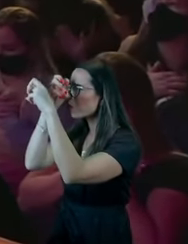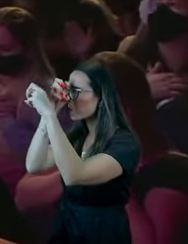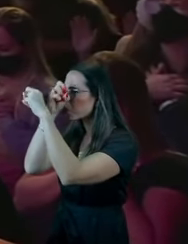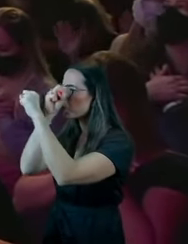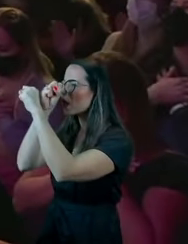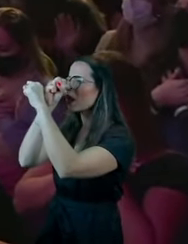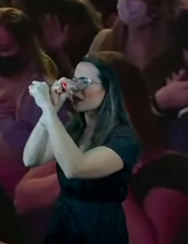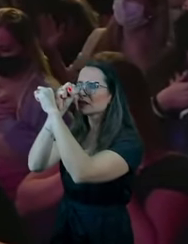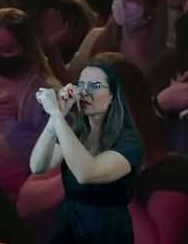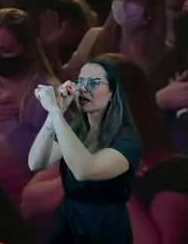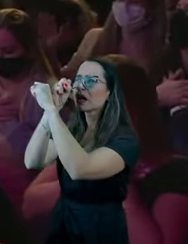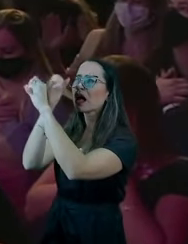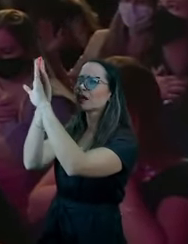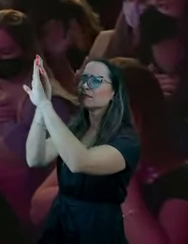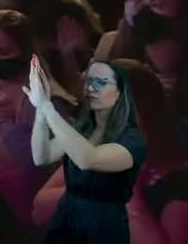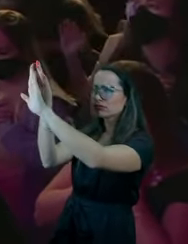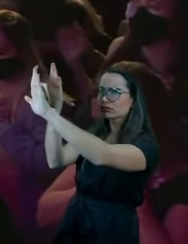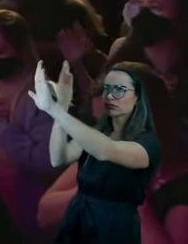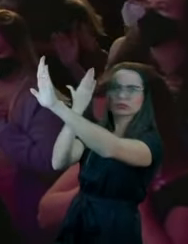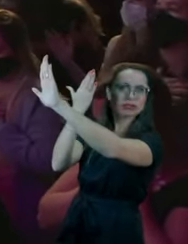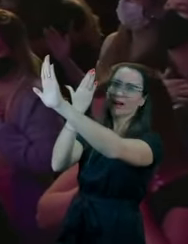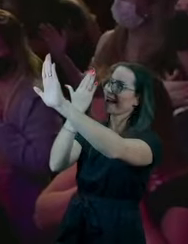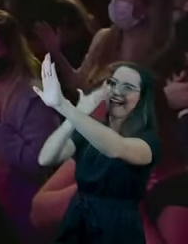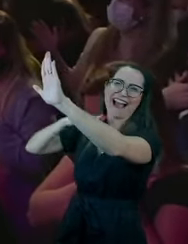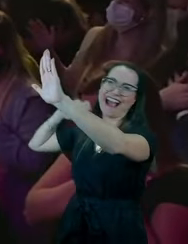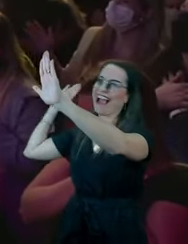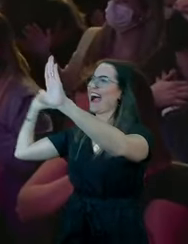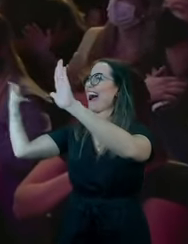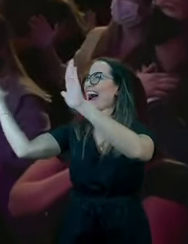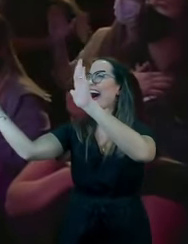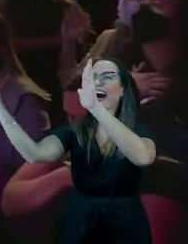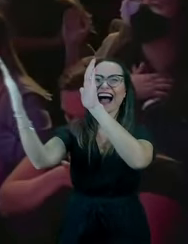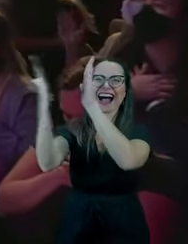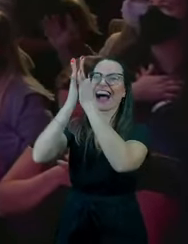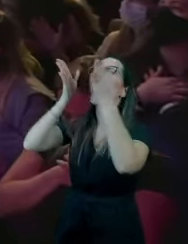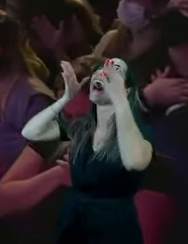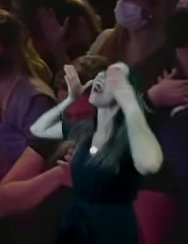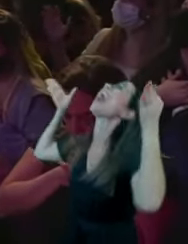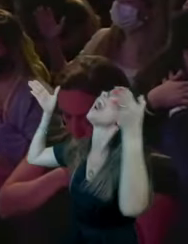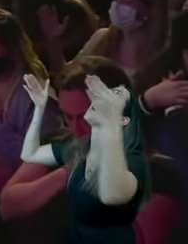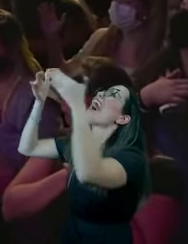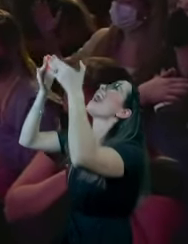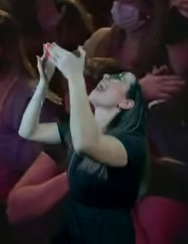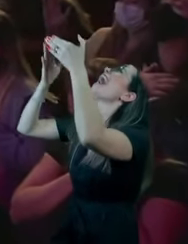e nos tentem separar, com os